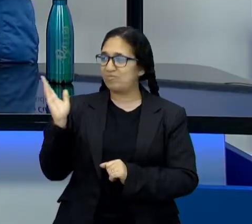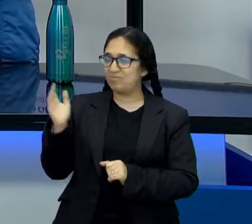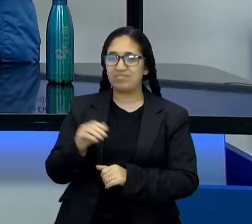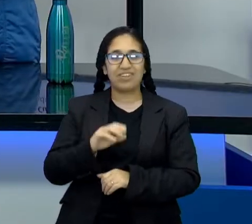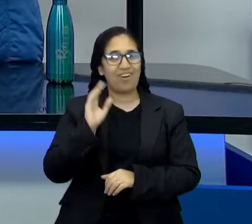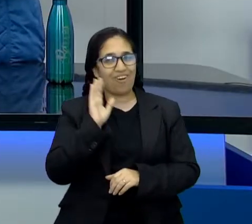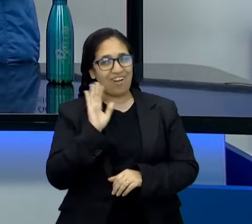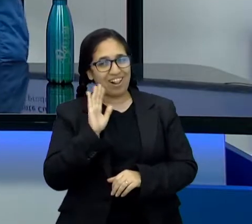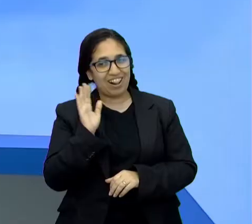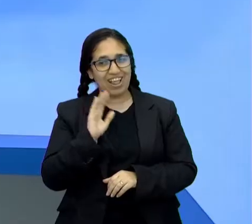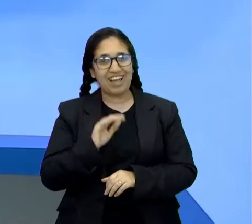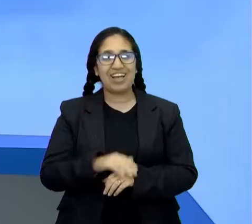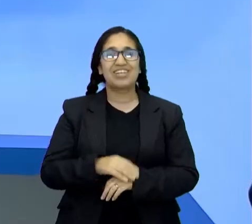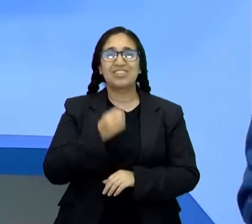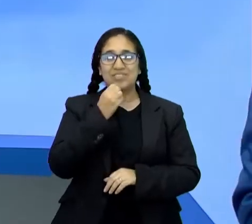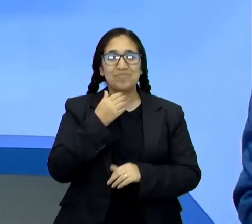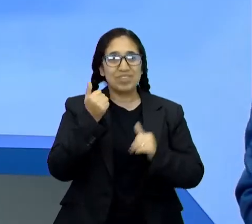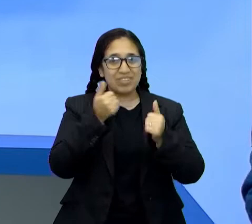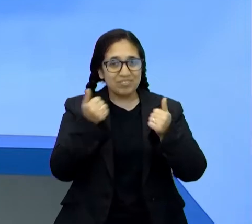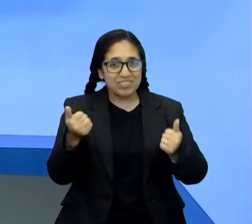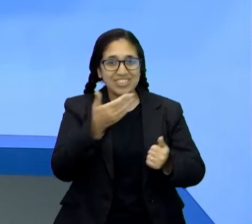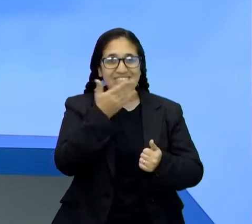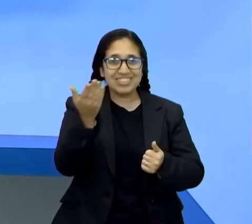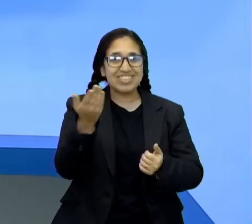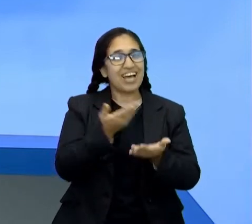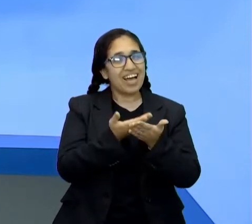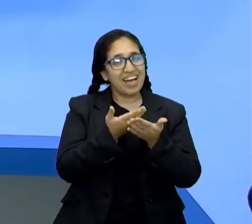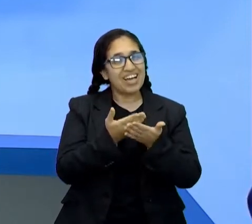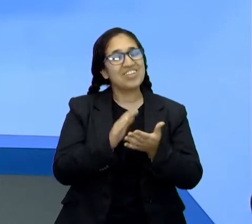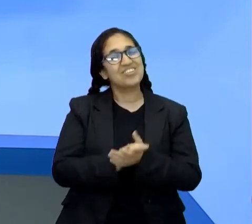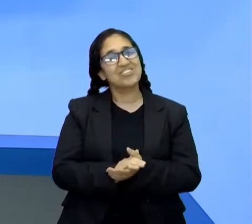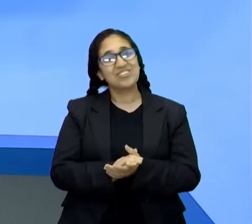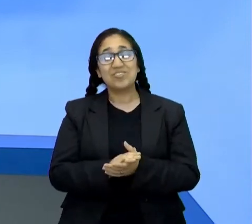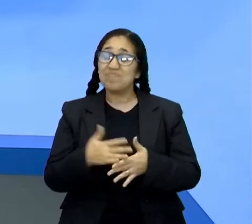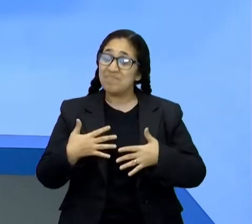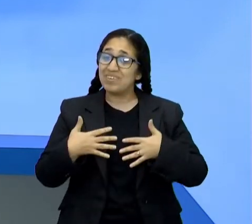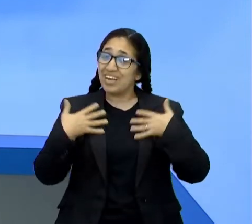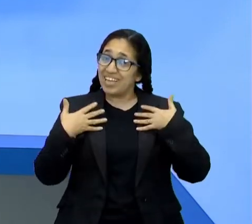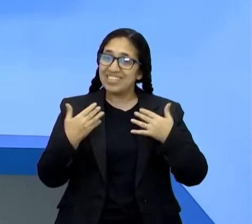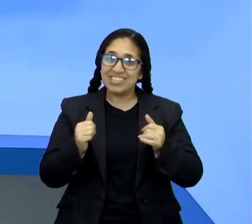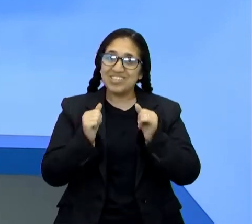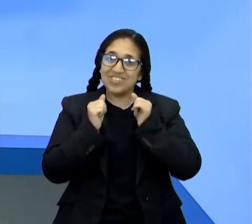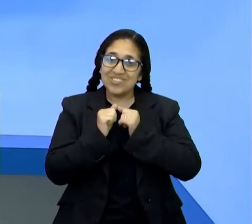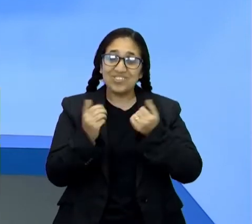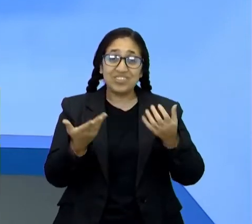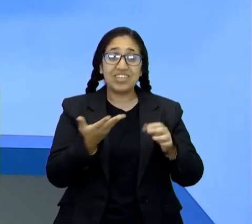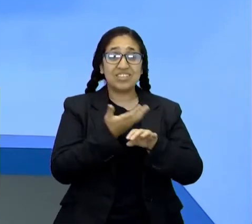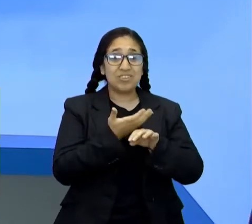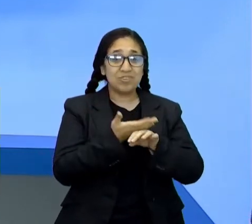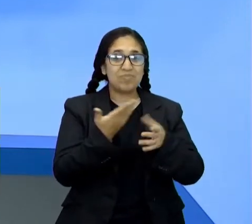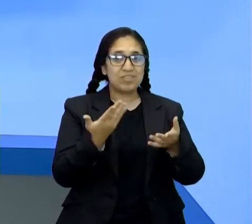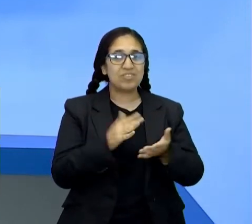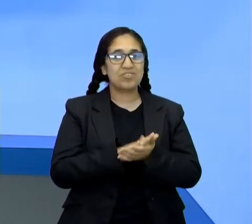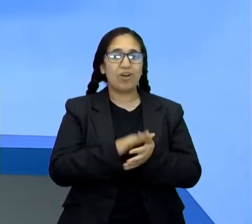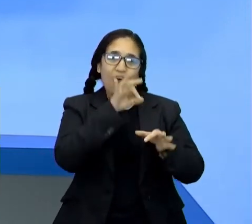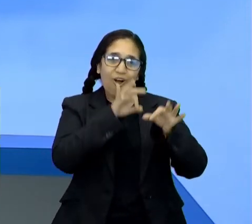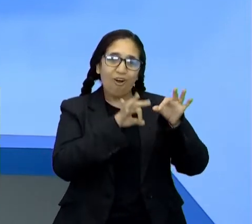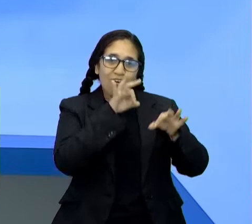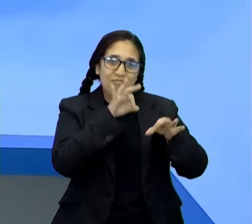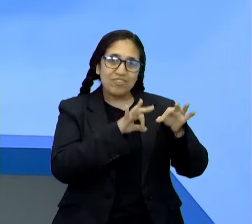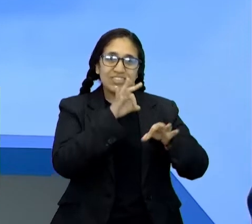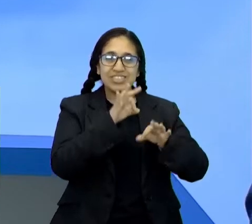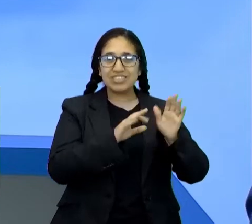professora Elaine, tudo bem? Tudo bem com vocês, queridíssimos estudantes? É um prazer estar aqui com vocês neste componente Oficina de